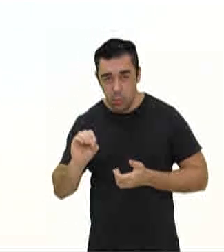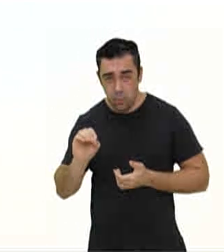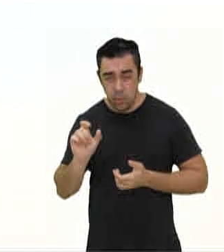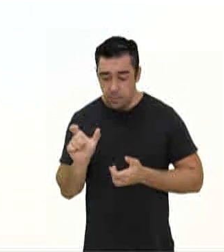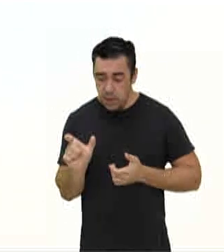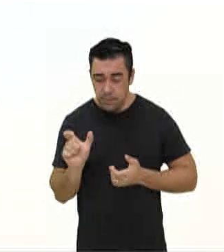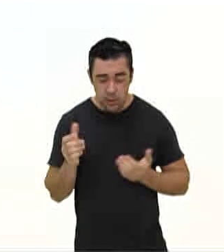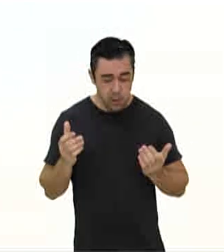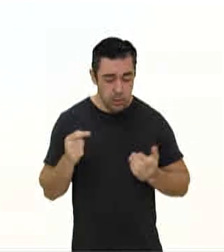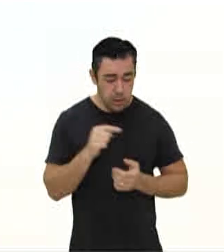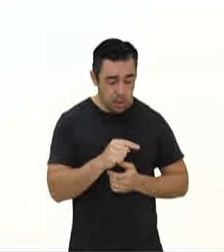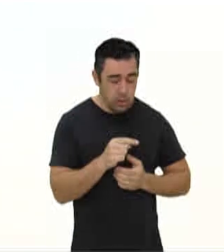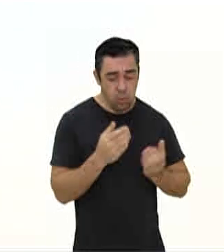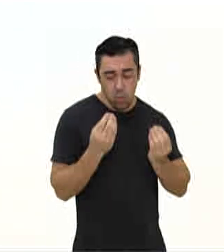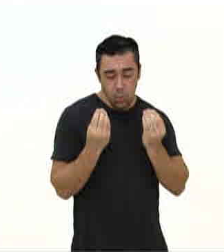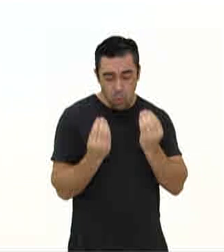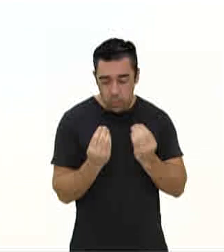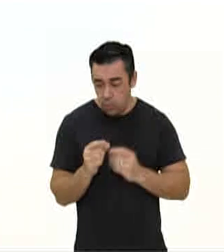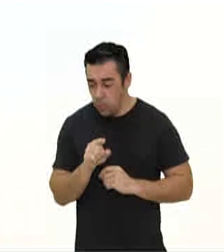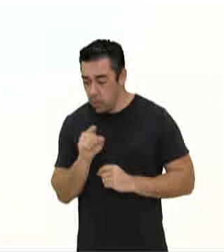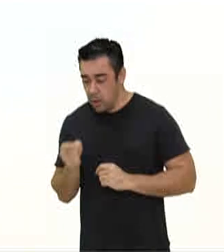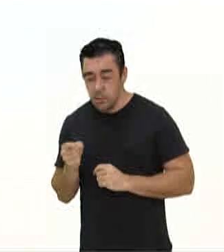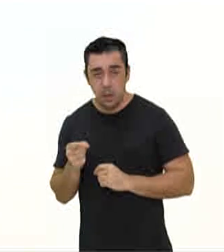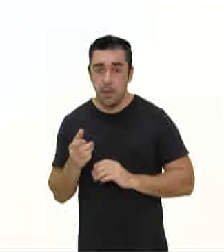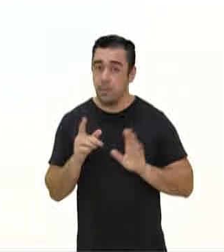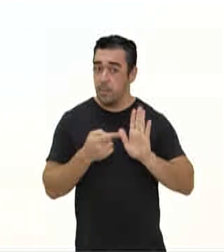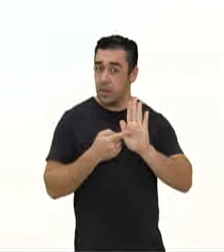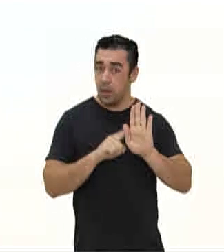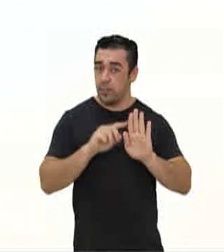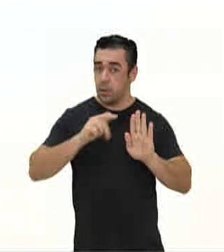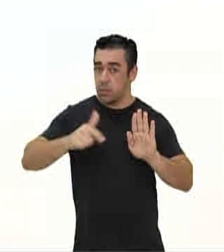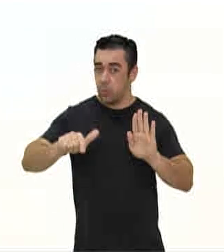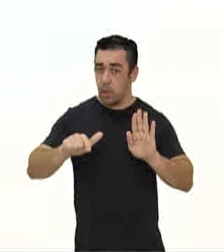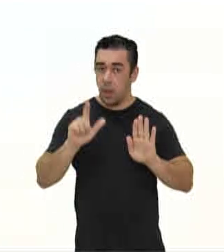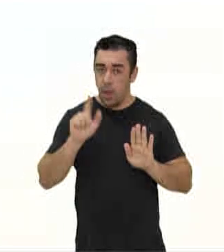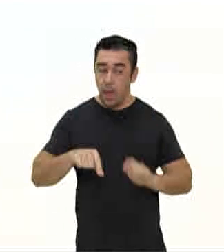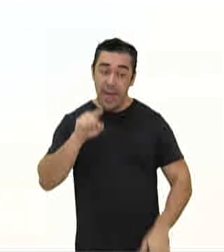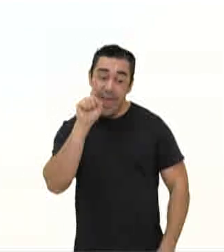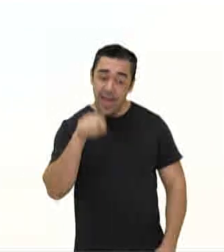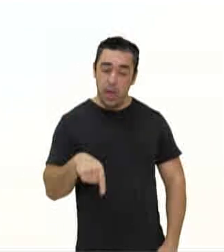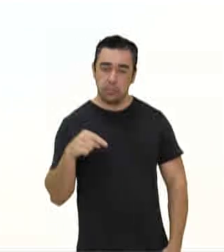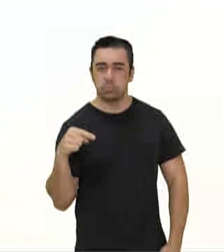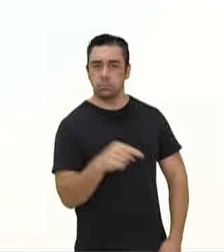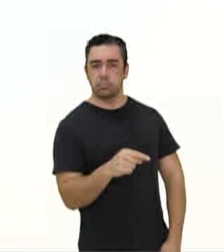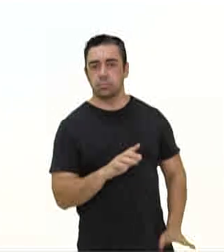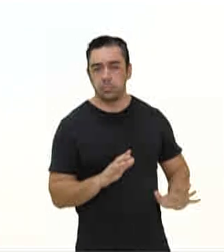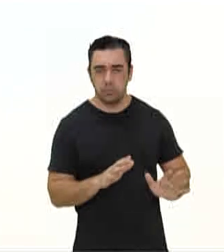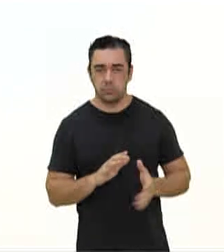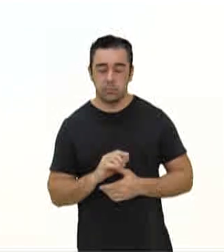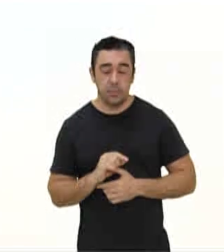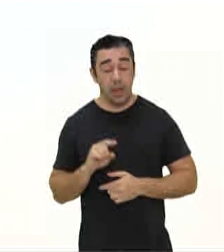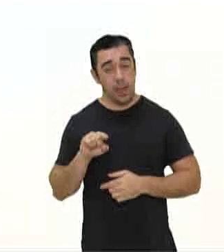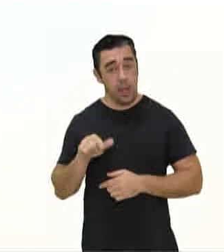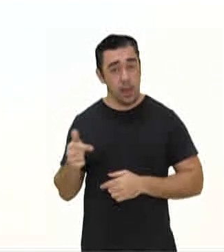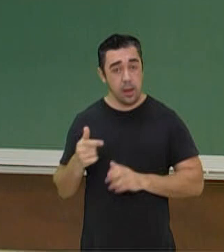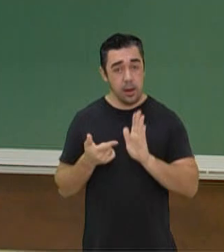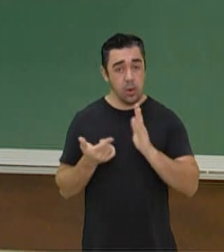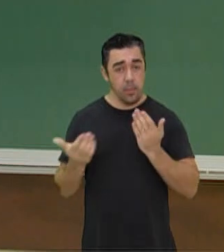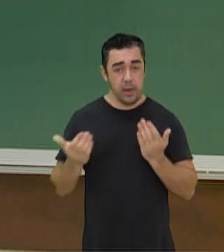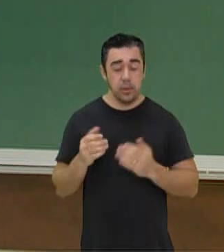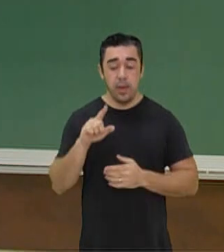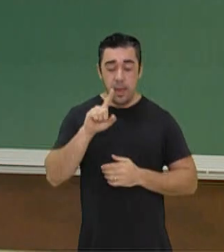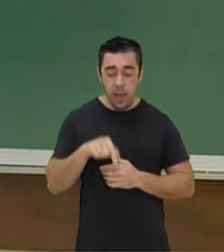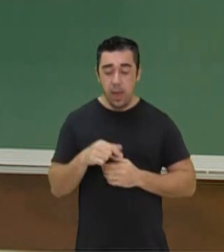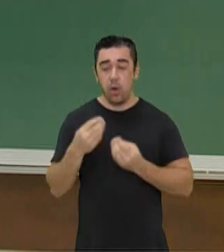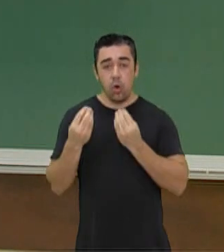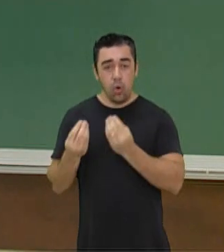né? Comparando. E a metáfora não tem, a metáfora afirma ali e tal, é. O outro é como isso. Então, muito